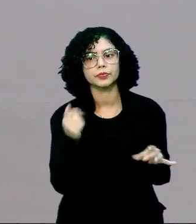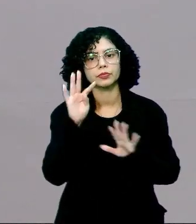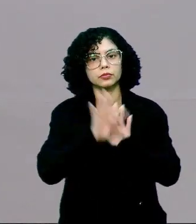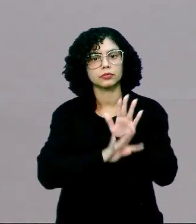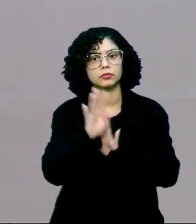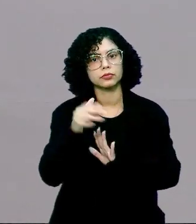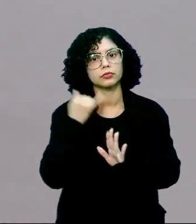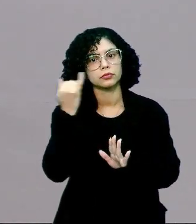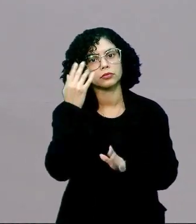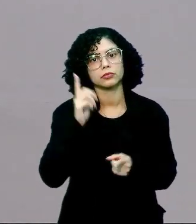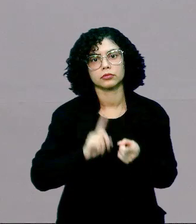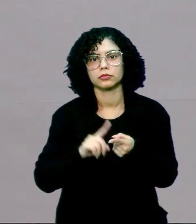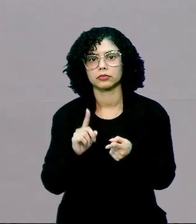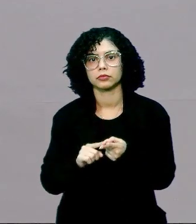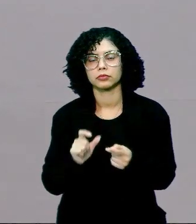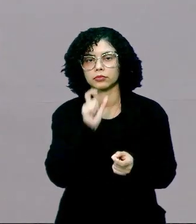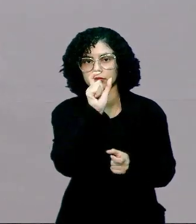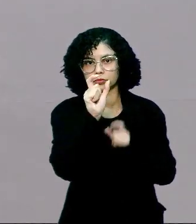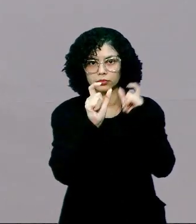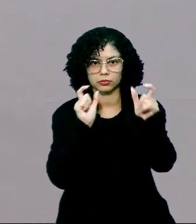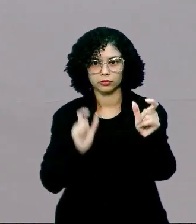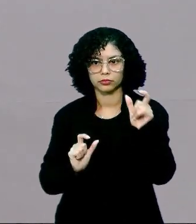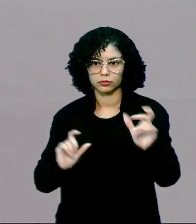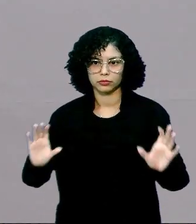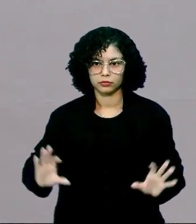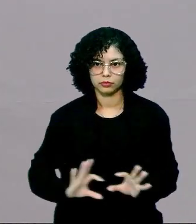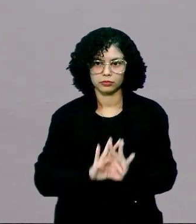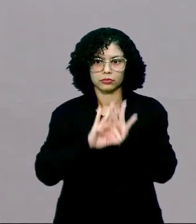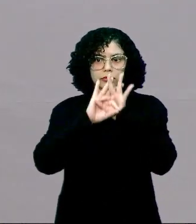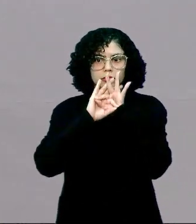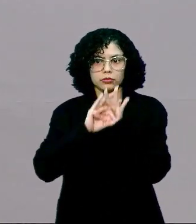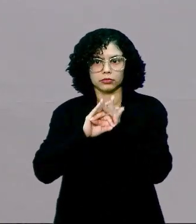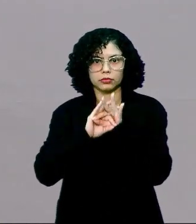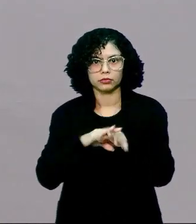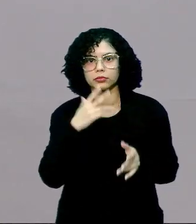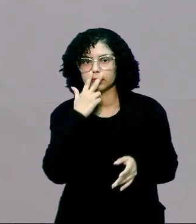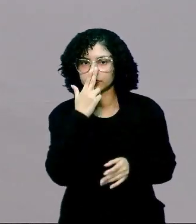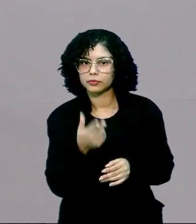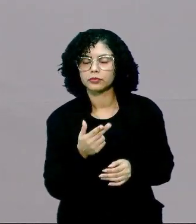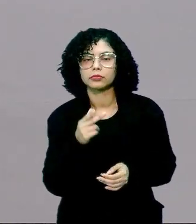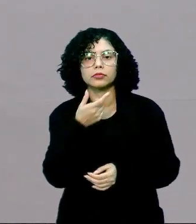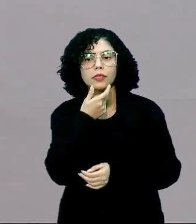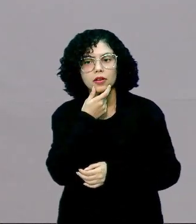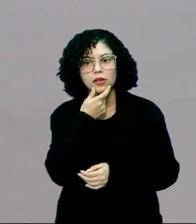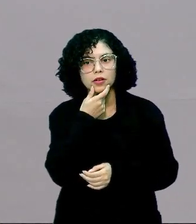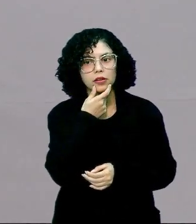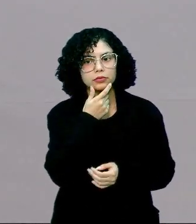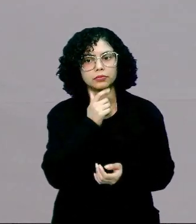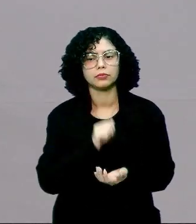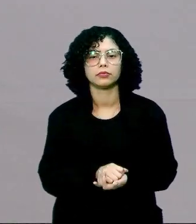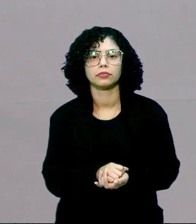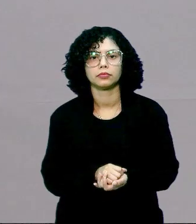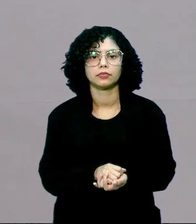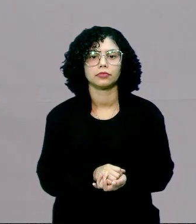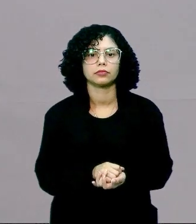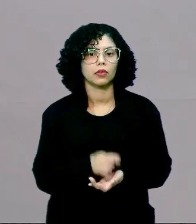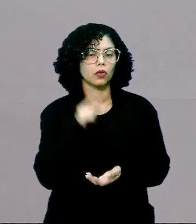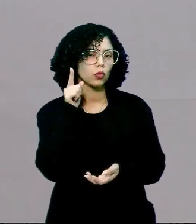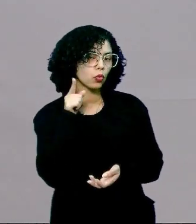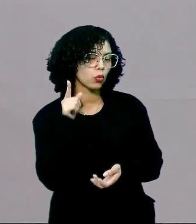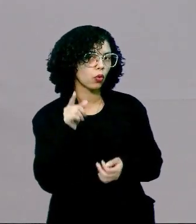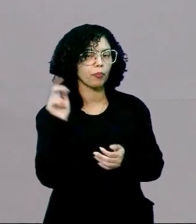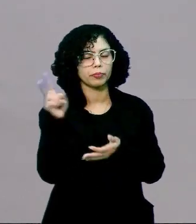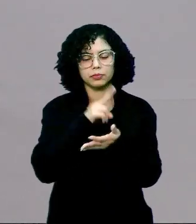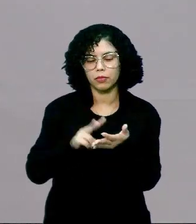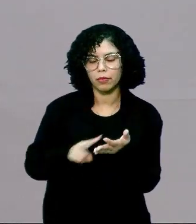texto, principalmente por conta das palavras cognatas, que são aquelas que são parecidas com a língua inglesa, ok? Então, você,